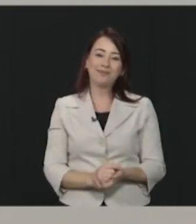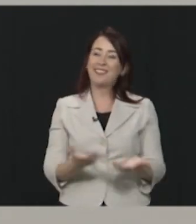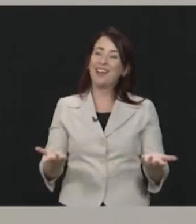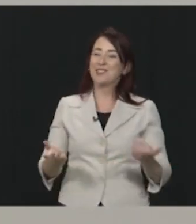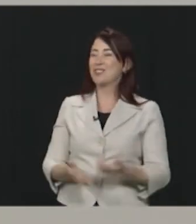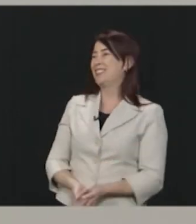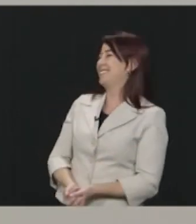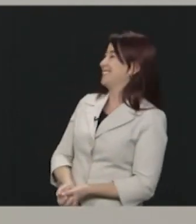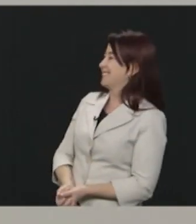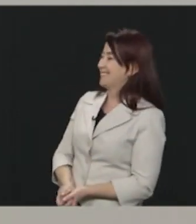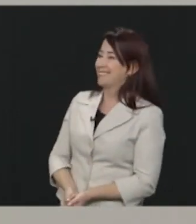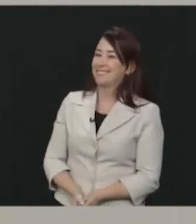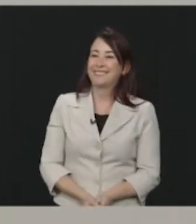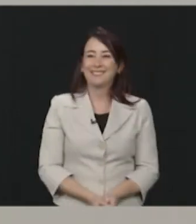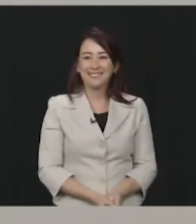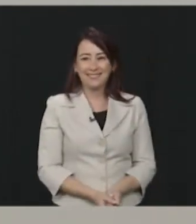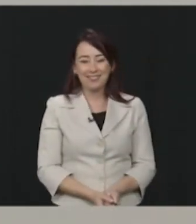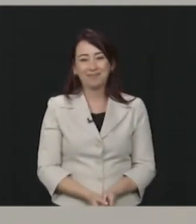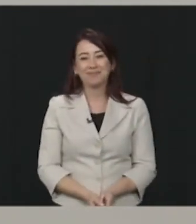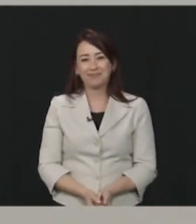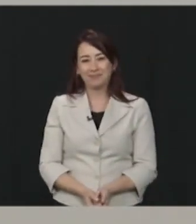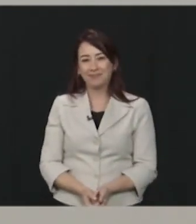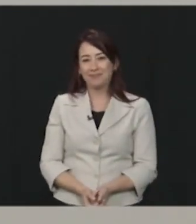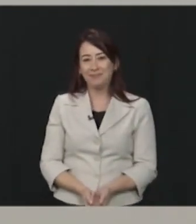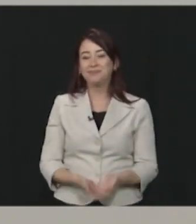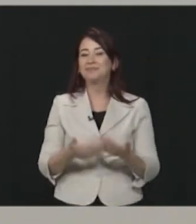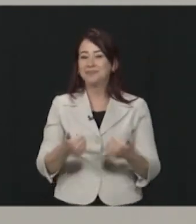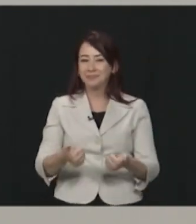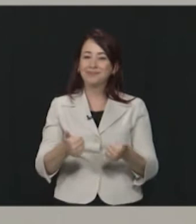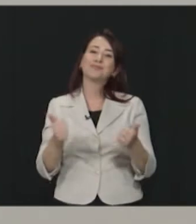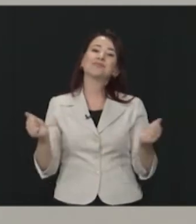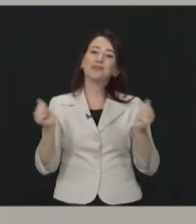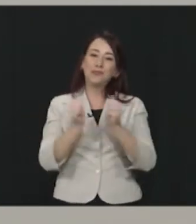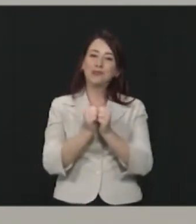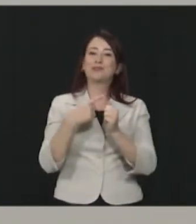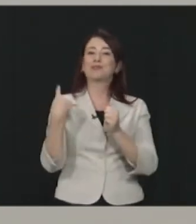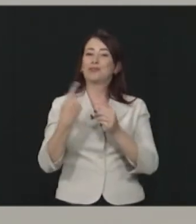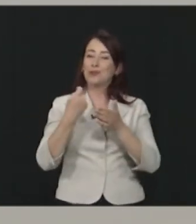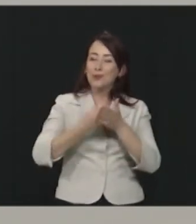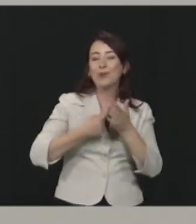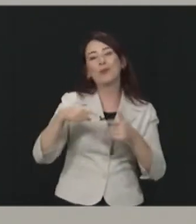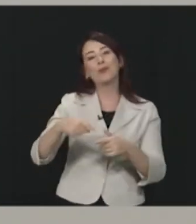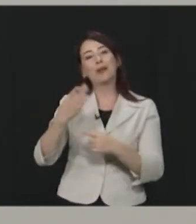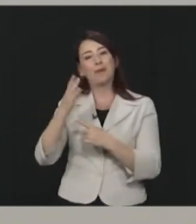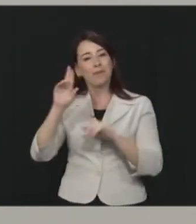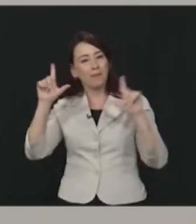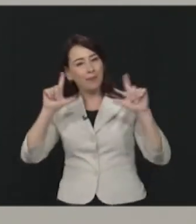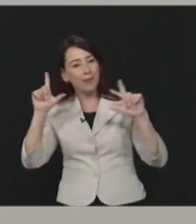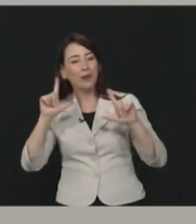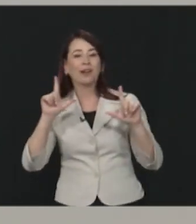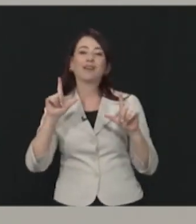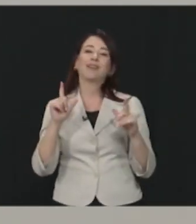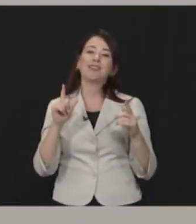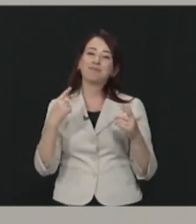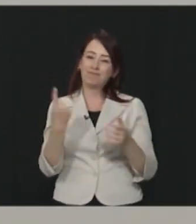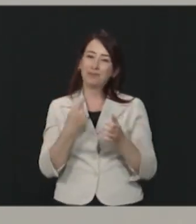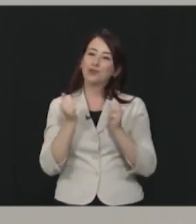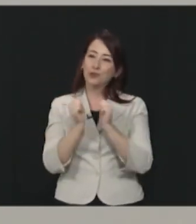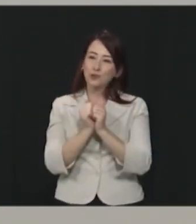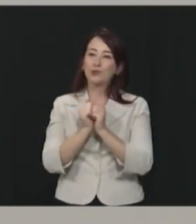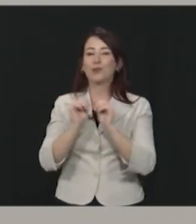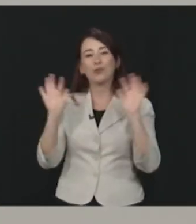surda. É isso. Estamos juntos aí nessa luta, Rede Minas, Brasil de Gerais. Estamos muito felizes de ter